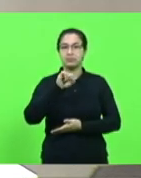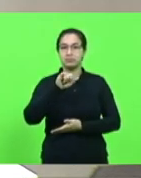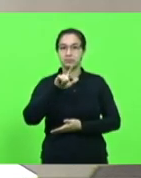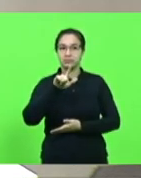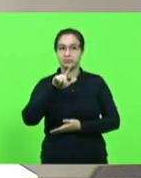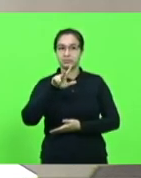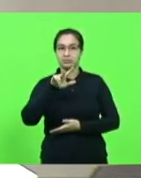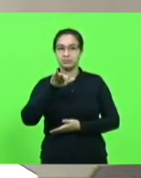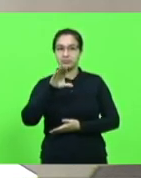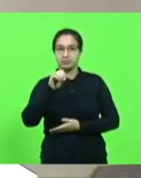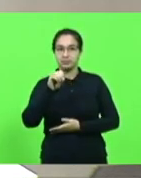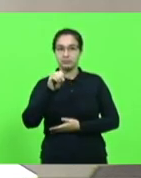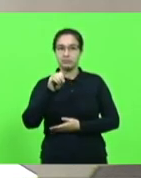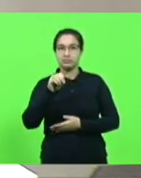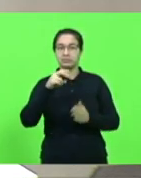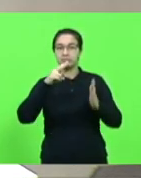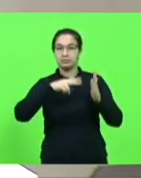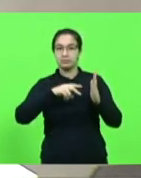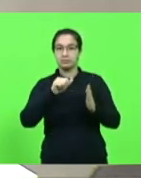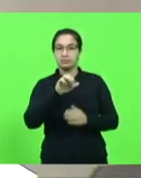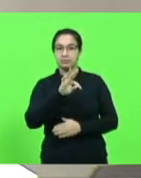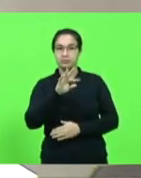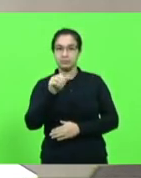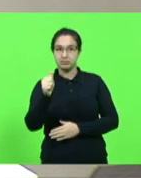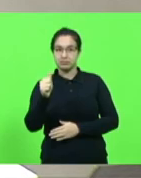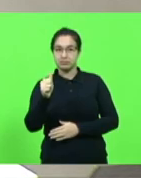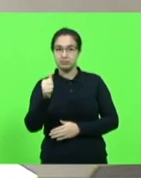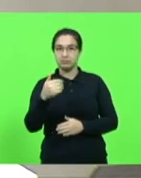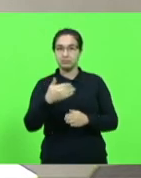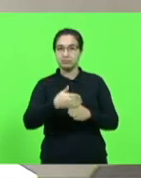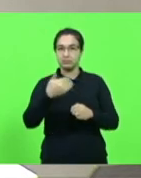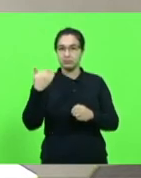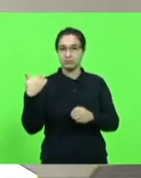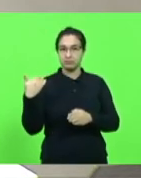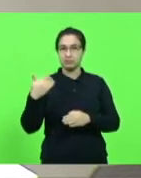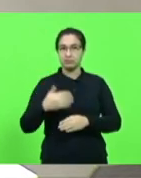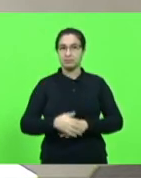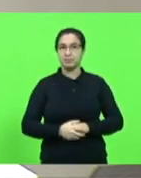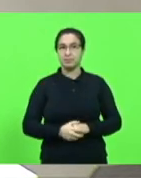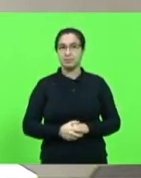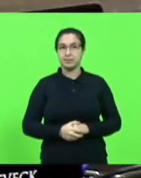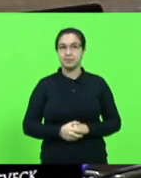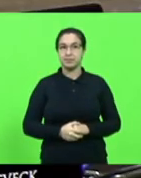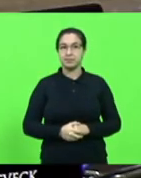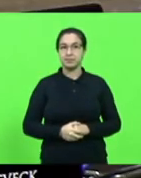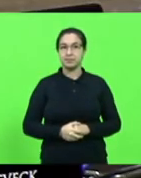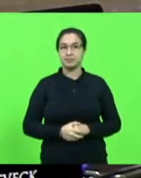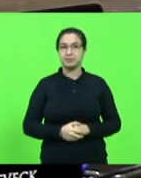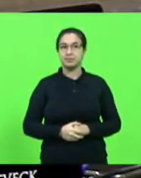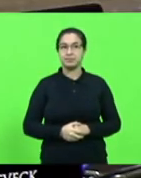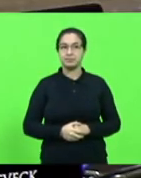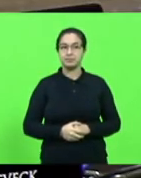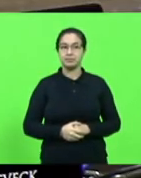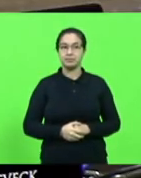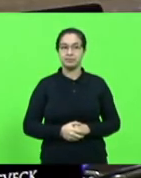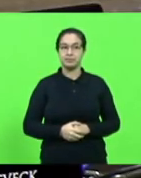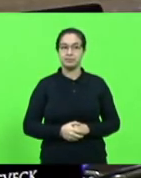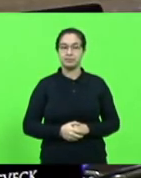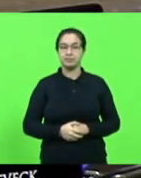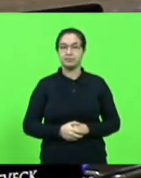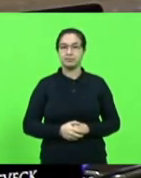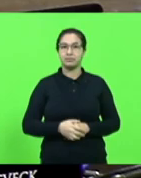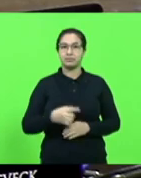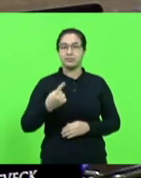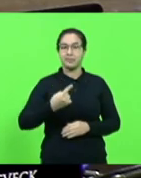proceda à ata da leitura da sessão anterior. Por favor, deputado. Sim, senhor presidente, ata da